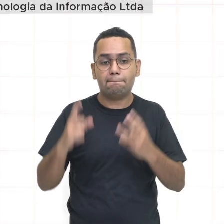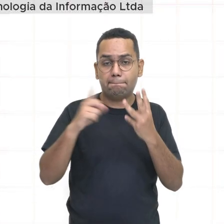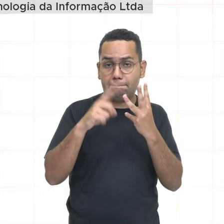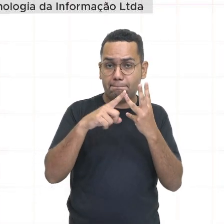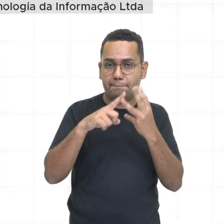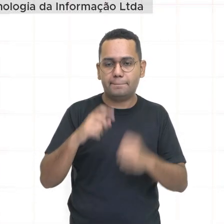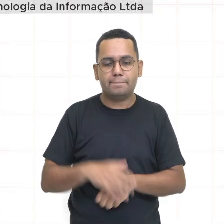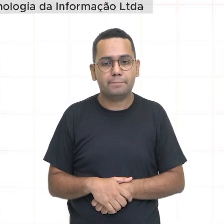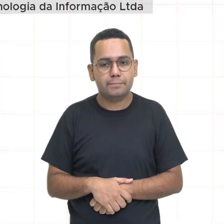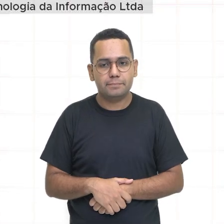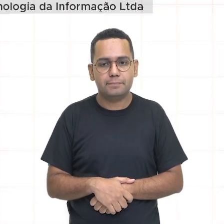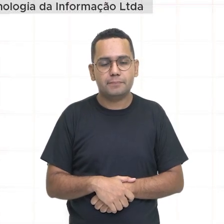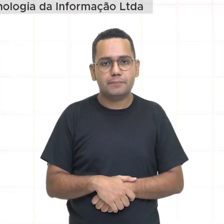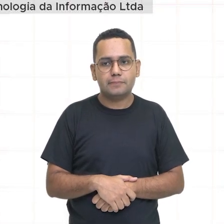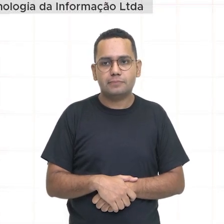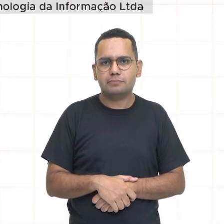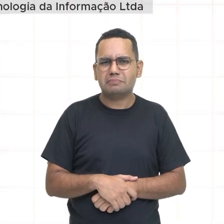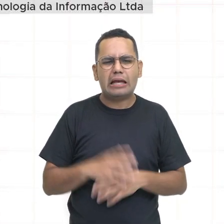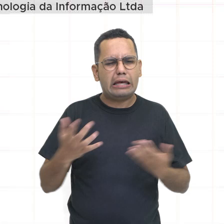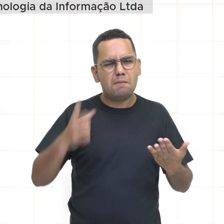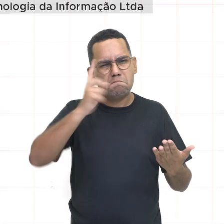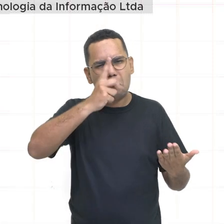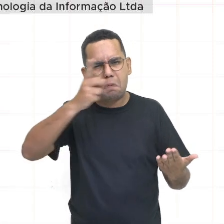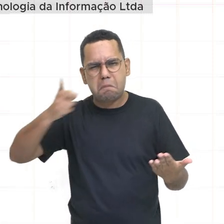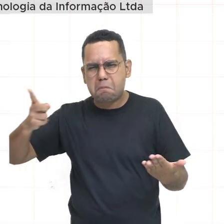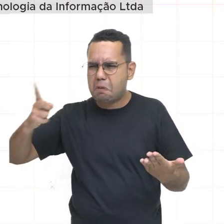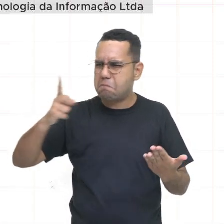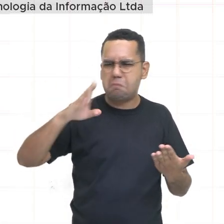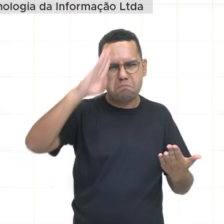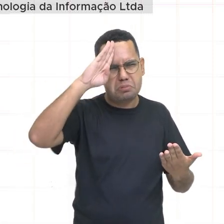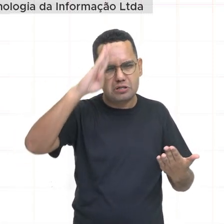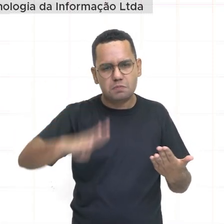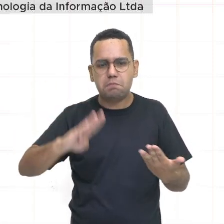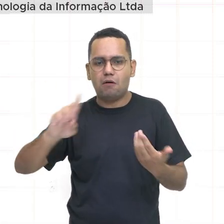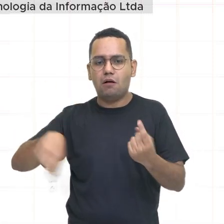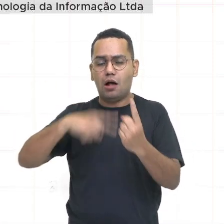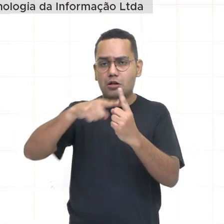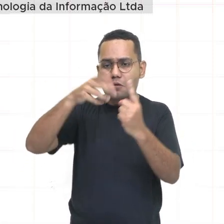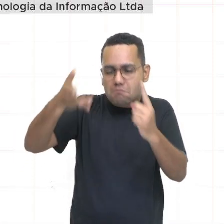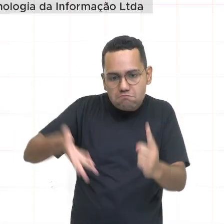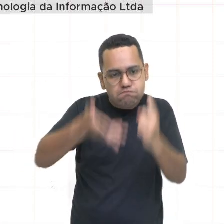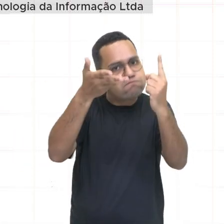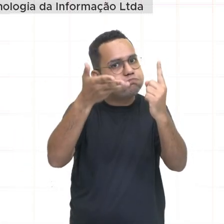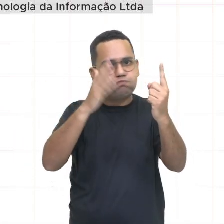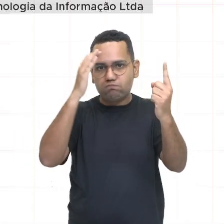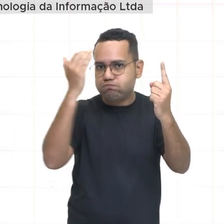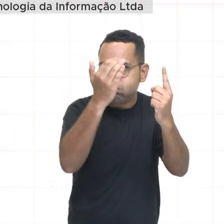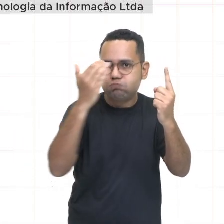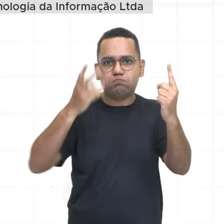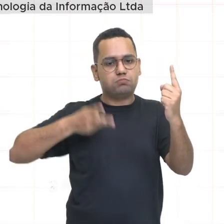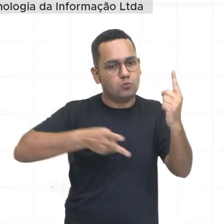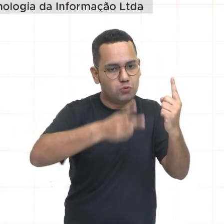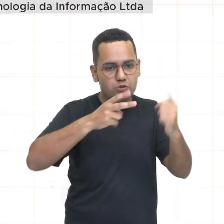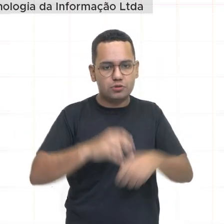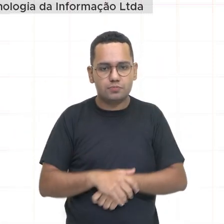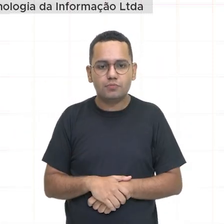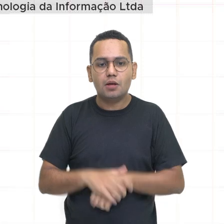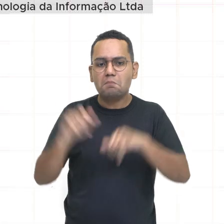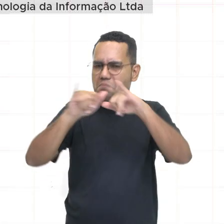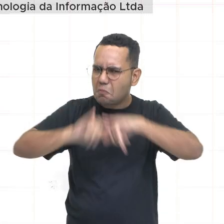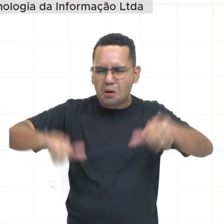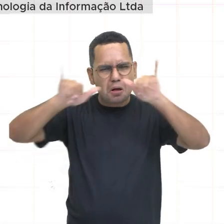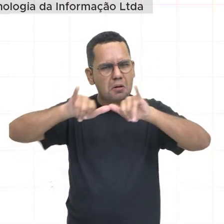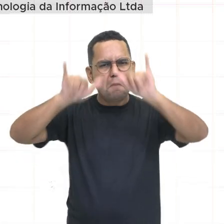Totalitarismo, culto à personalidade, propaganda intensa e repressão da dissidência para manter